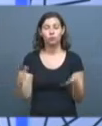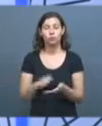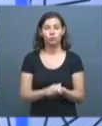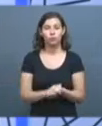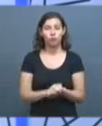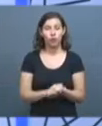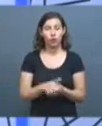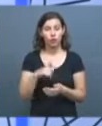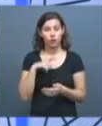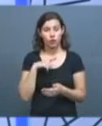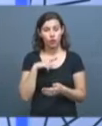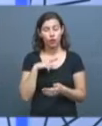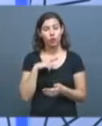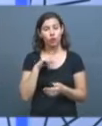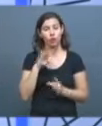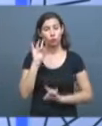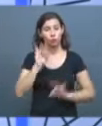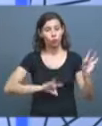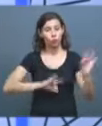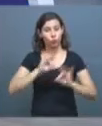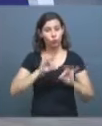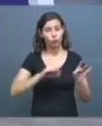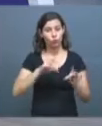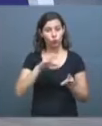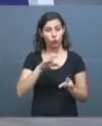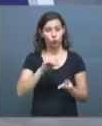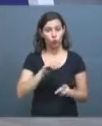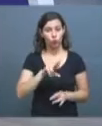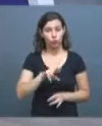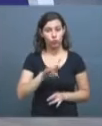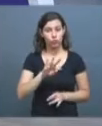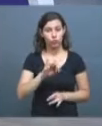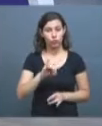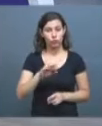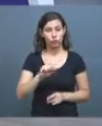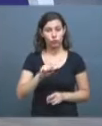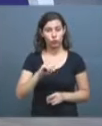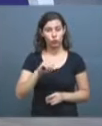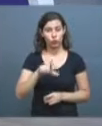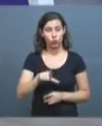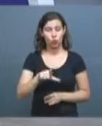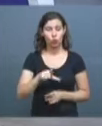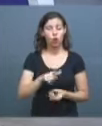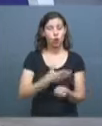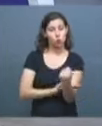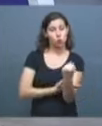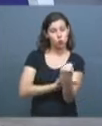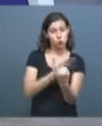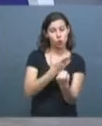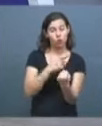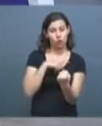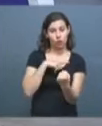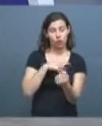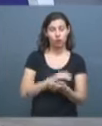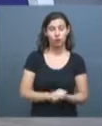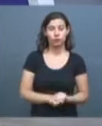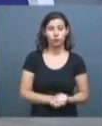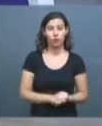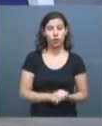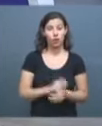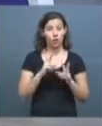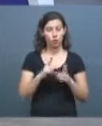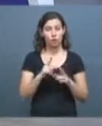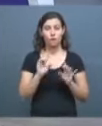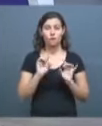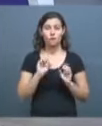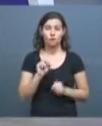pico de cortisol diário, um volume de cortisol muito alto, esse cortisol, ele aumenta a pressão arterial. Ele é tóxico também. Teoricamente tóxico